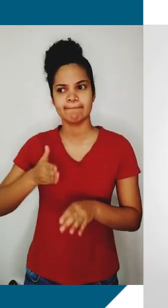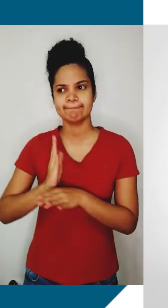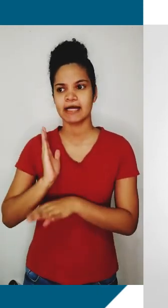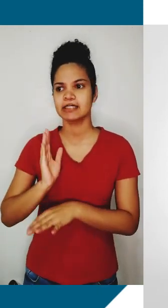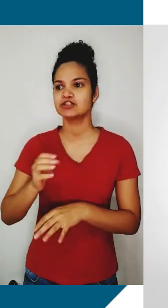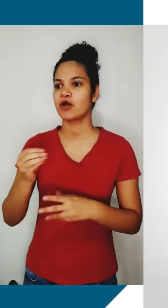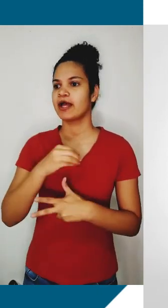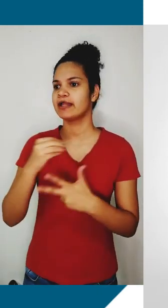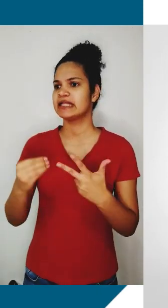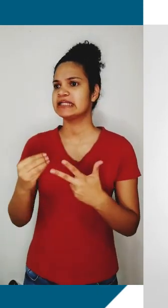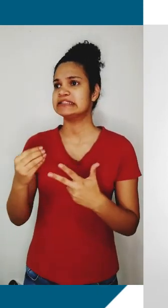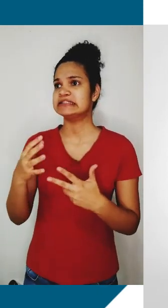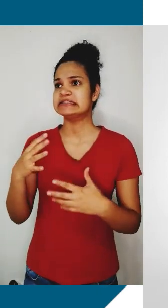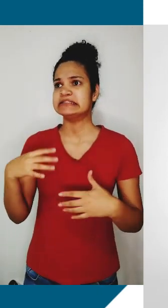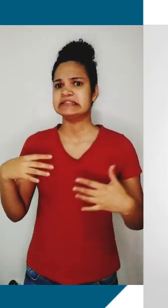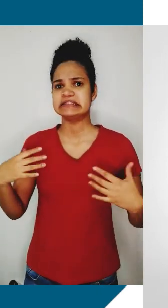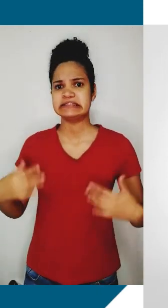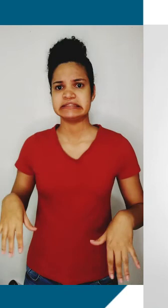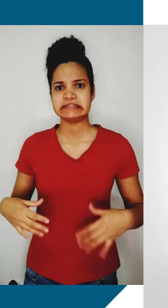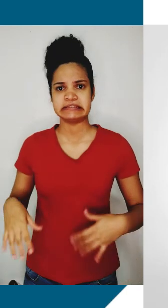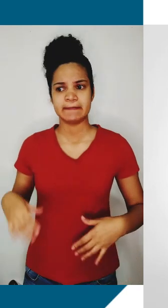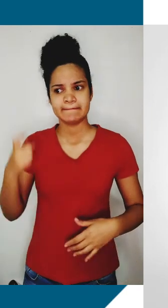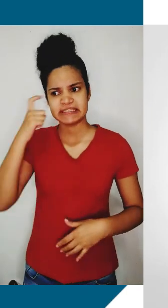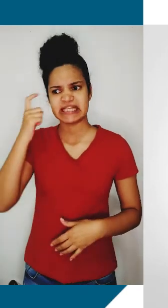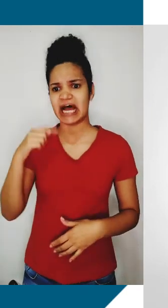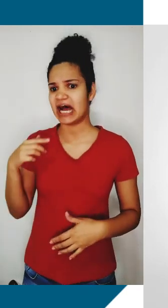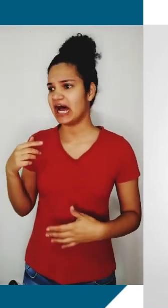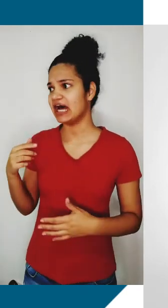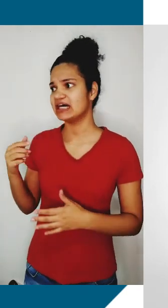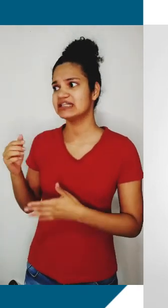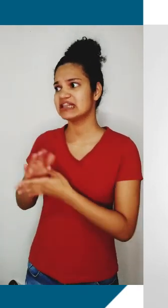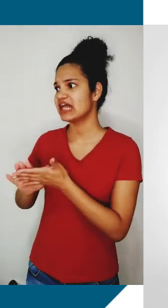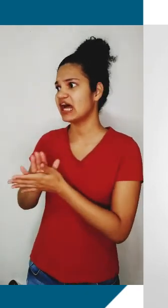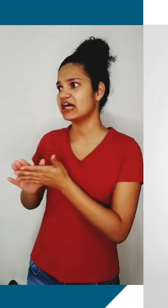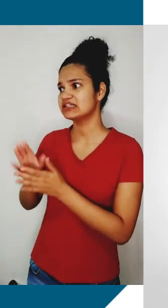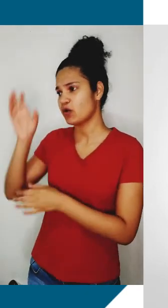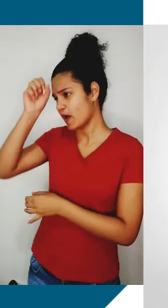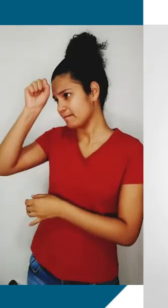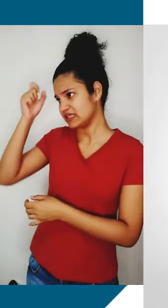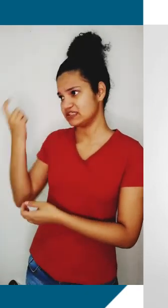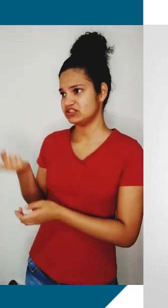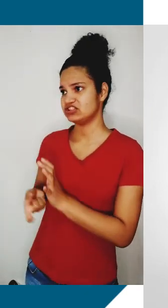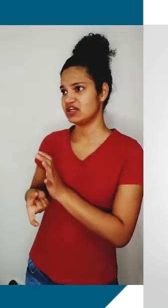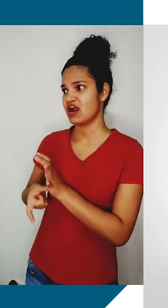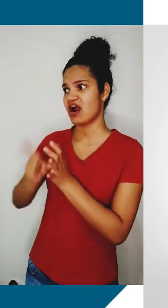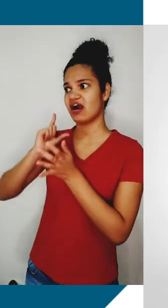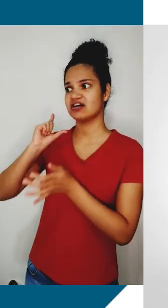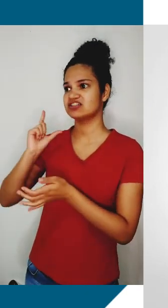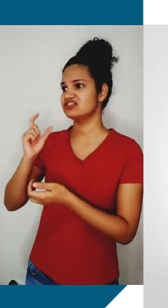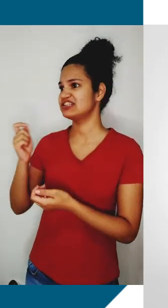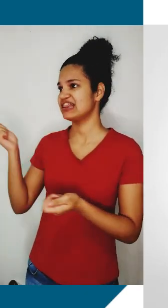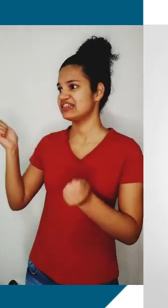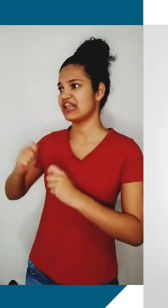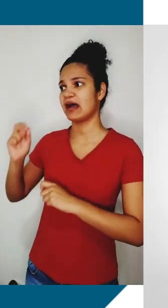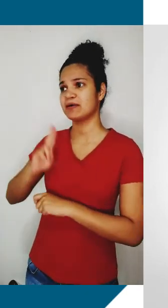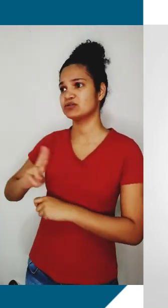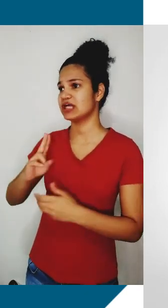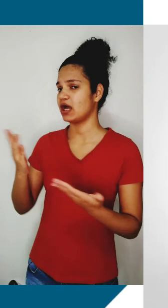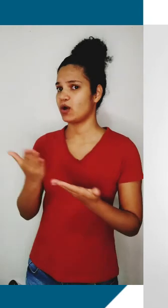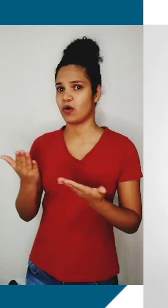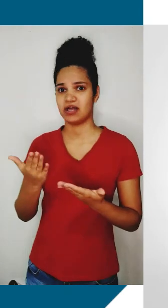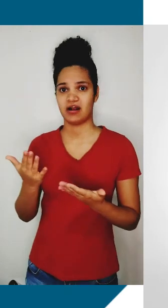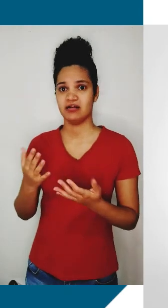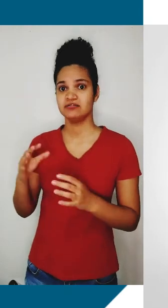acharem que nada do que aprenderam e treinaram serve, Que eles desaprenderam a escrever, que nada do